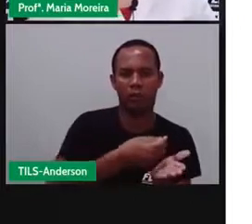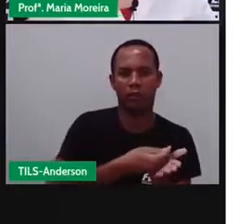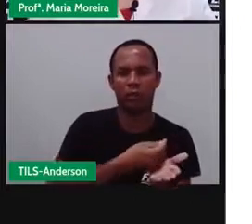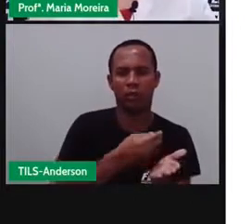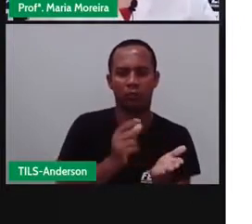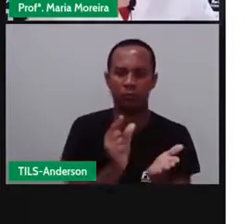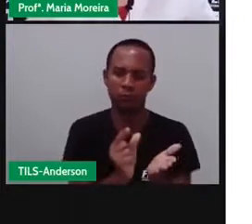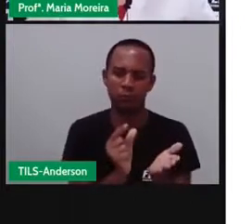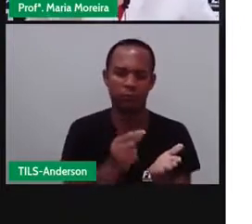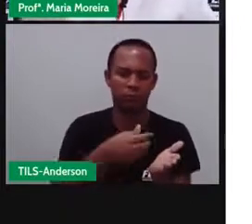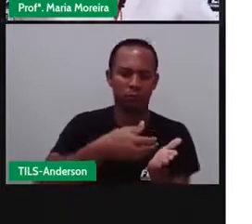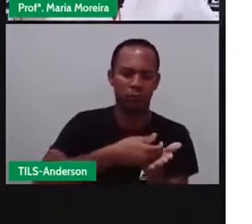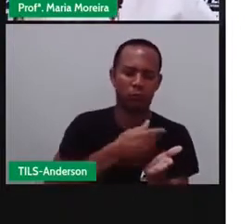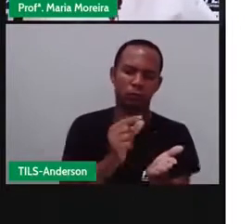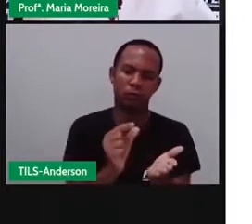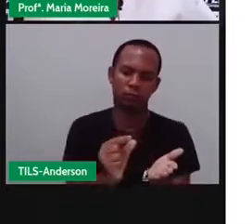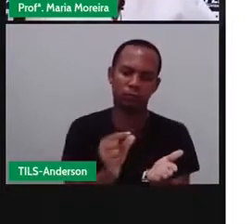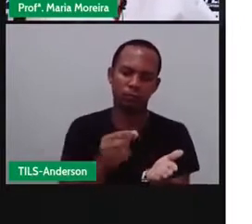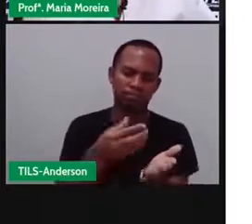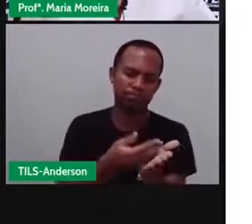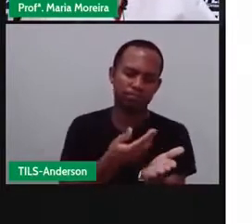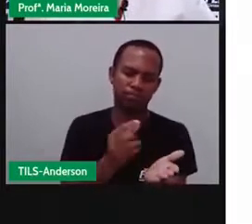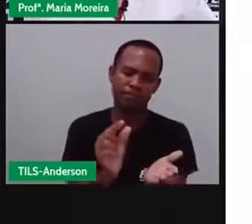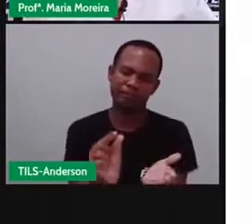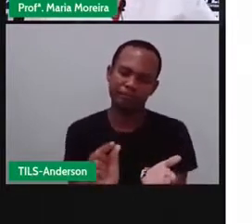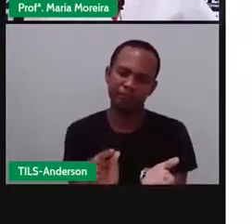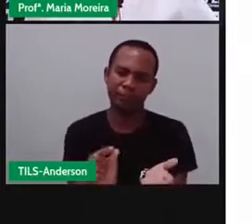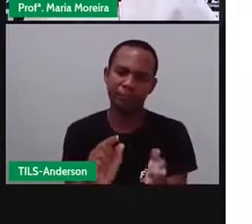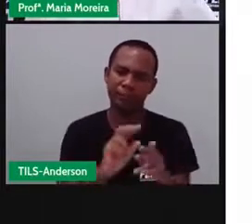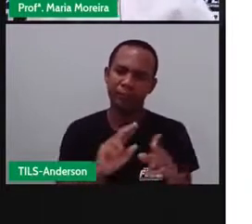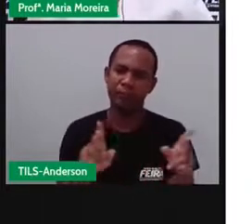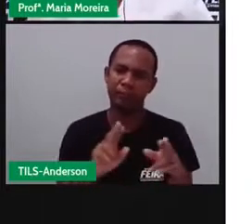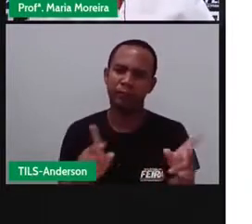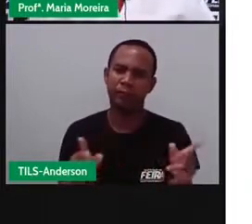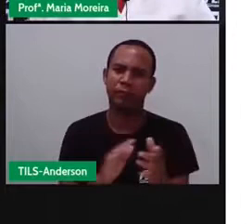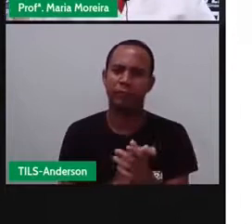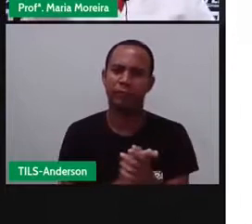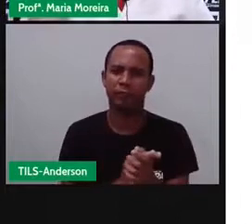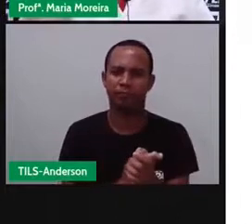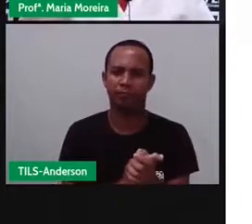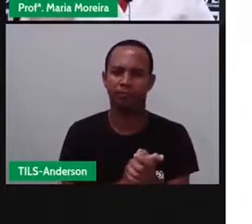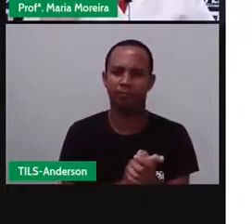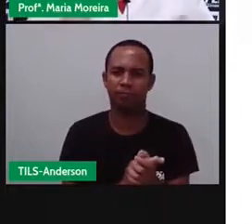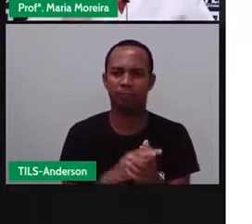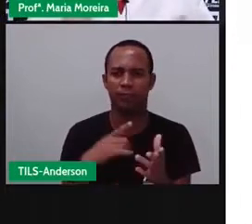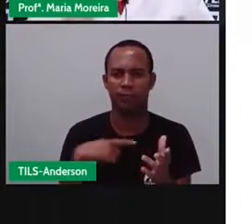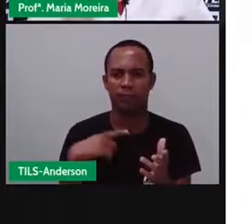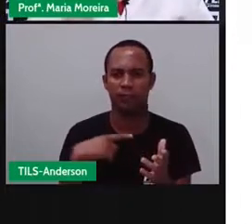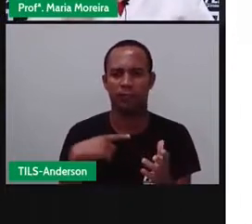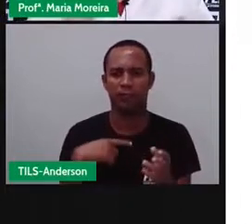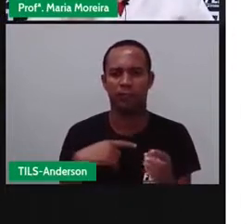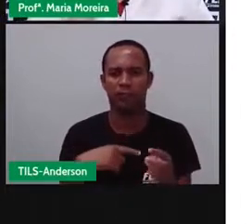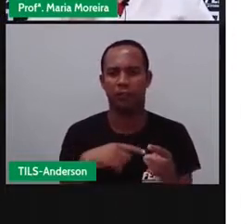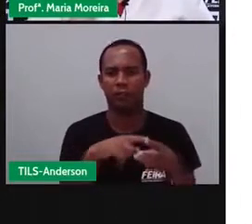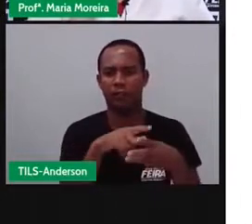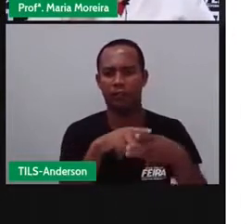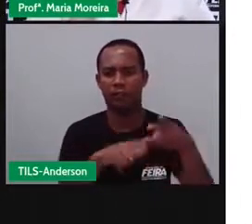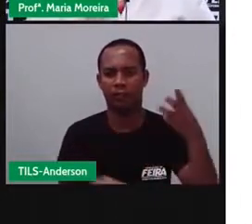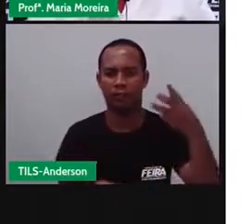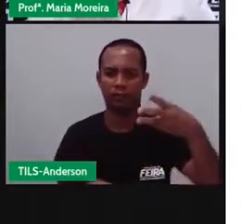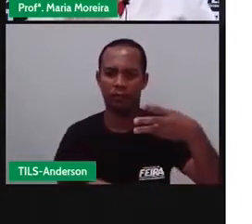colher de chá, a colher de café e também tem a colher de sobremesa. Só que temos quatro tamanhos de